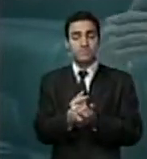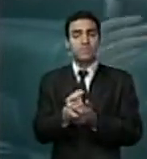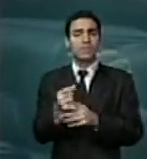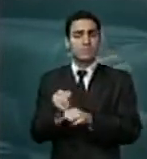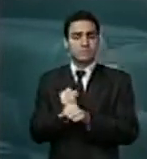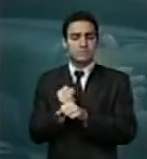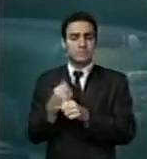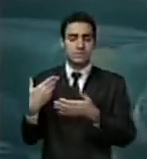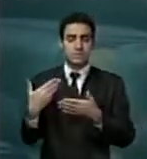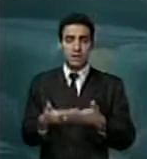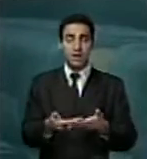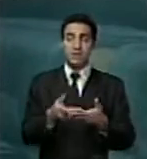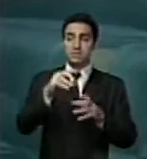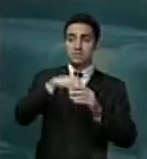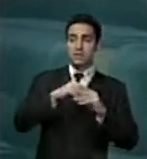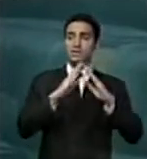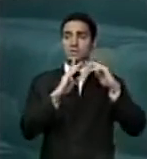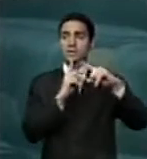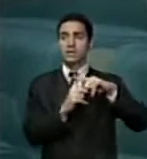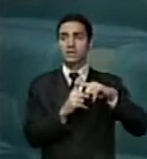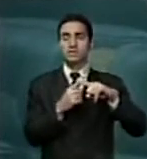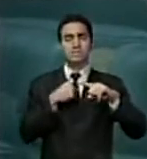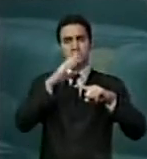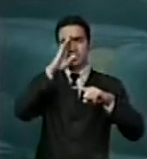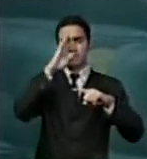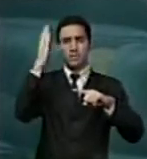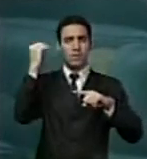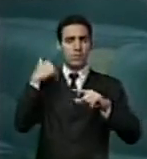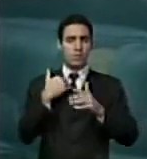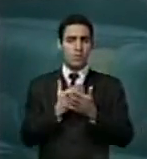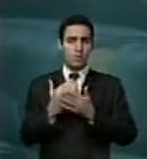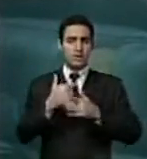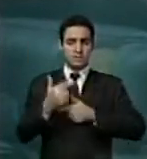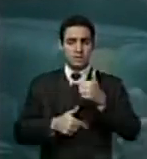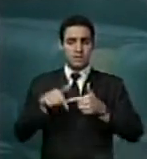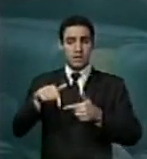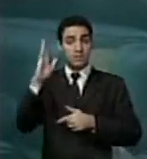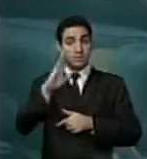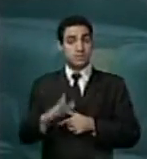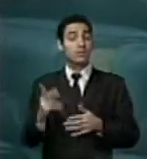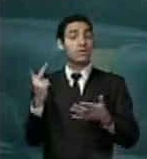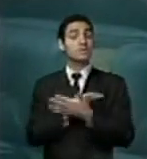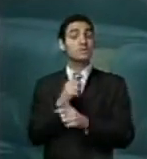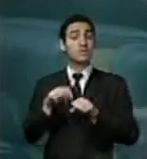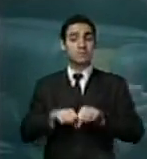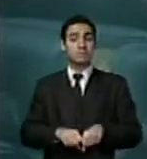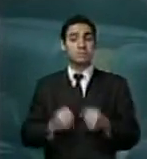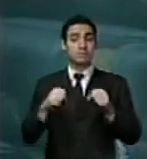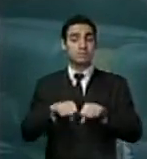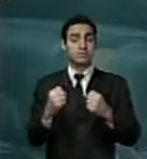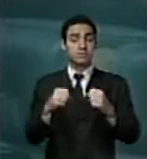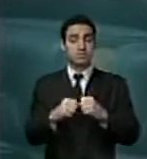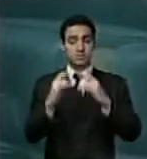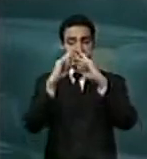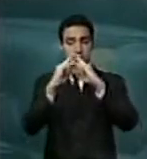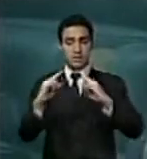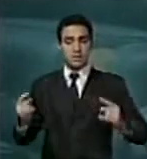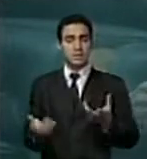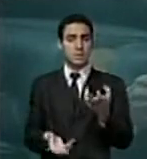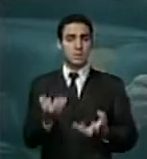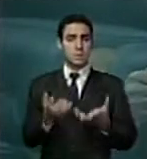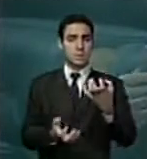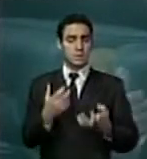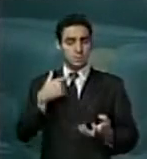muitos dos nossos templos, especialmente no início do nosso trabalho aqui no Brasil, foram destruídos, tendas queimadas,